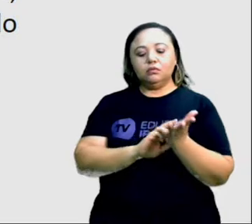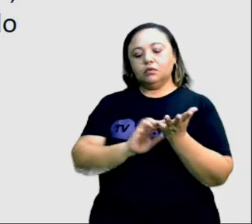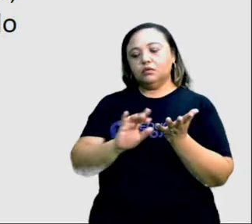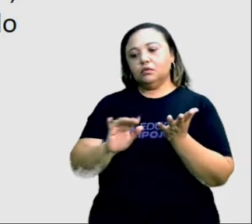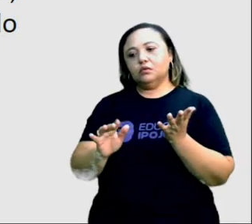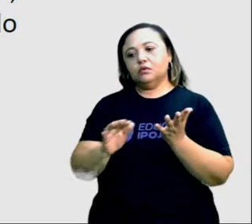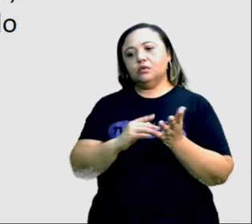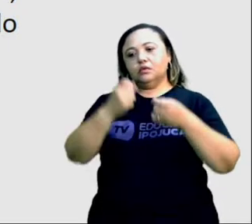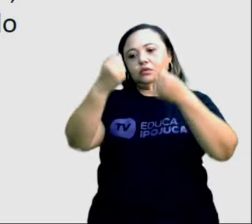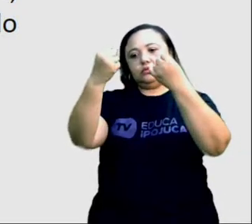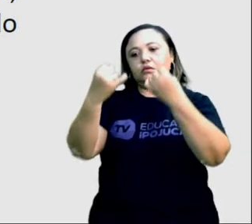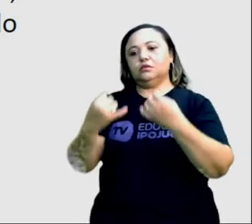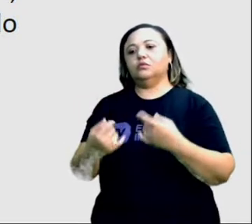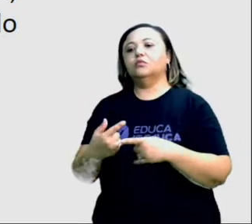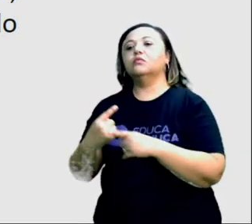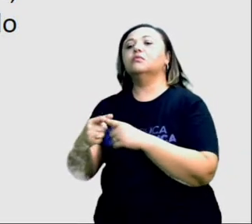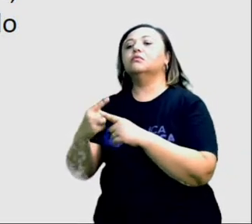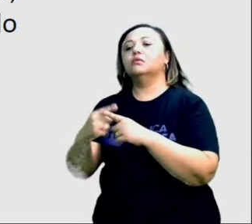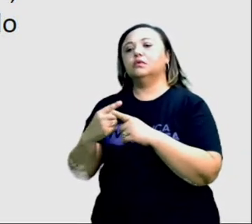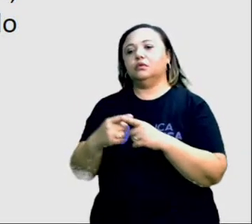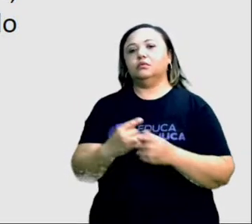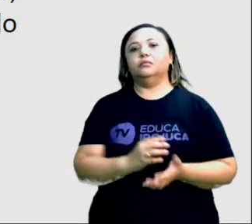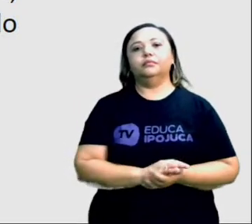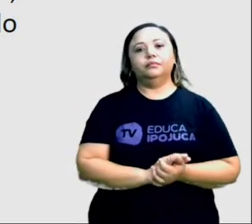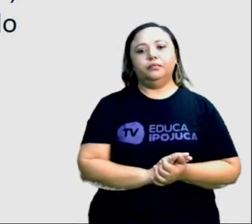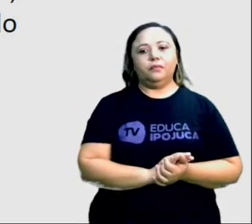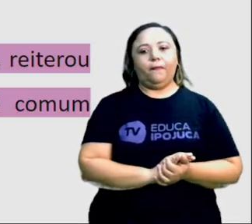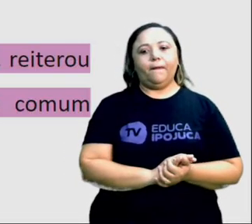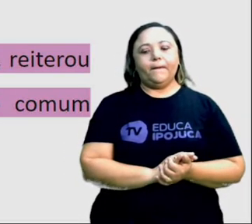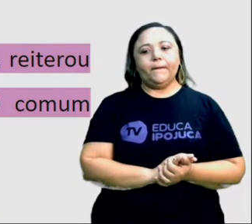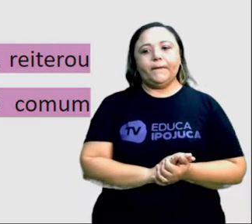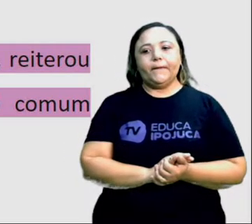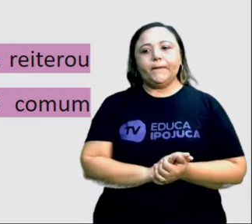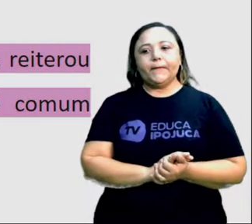a reiteração da bióloga.